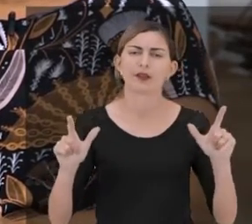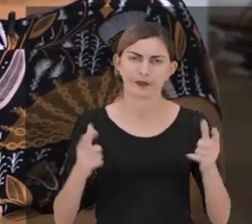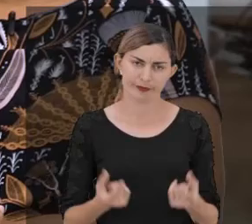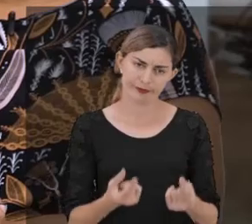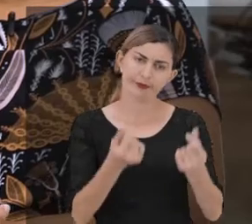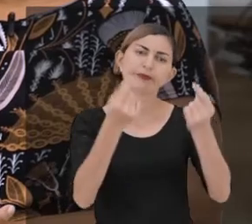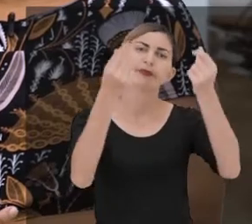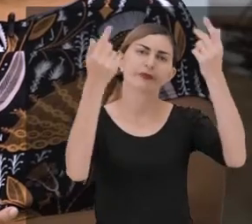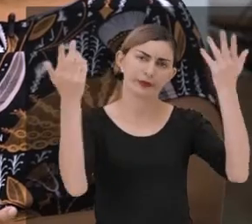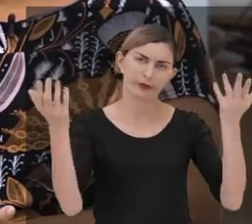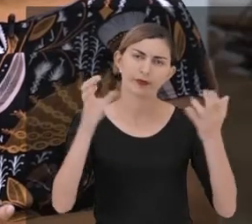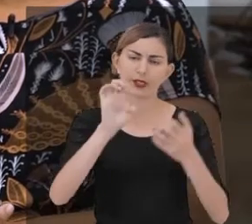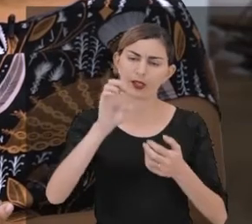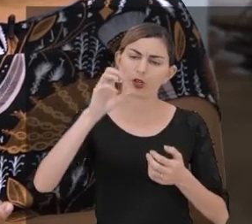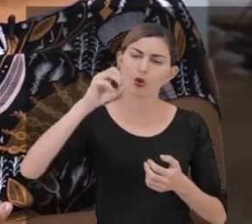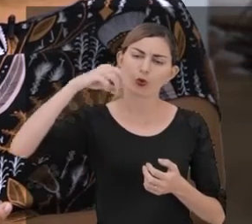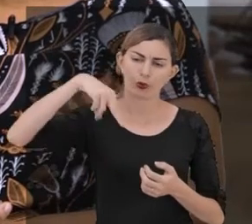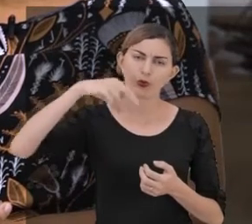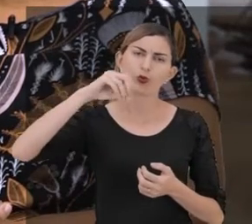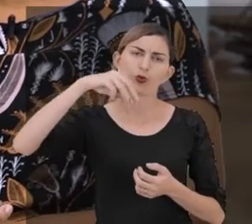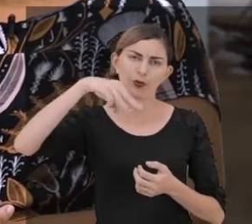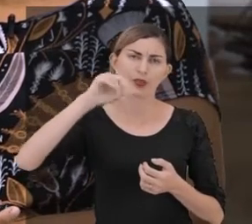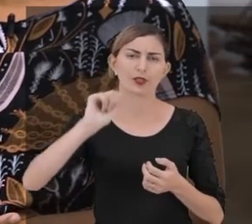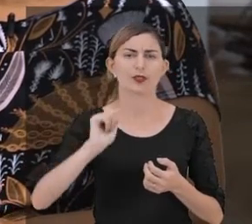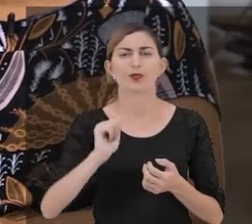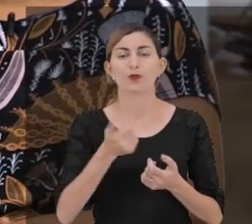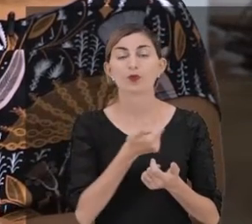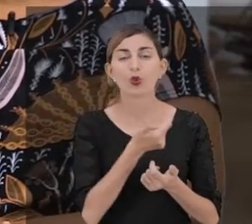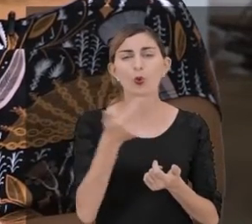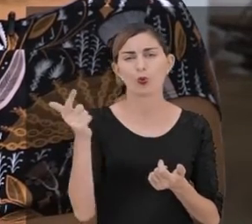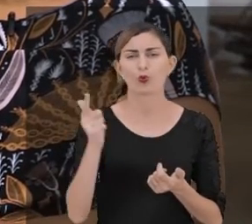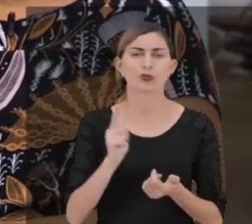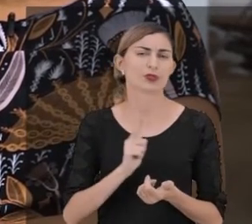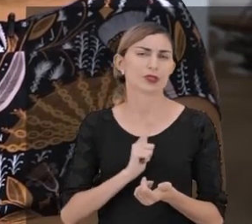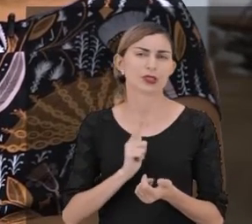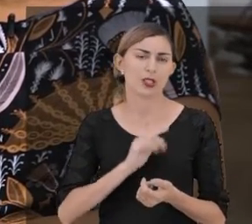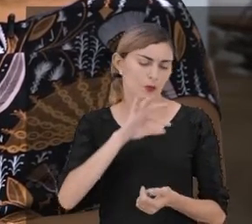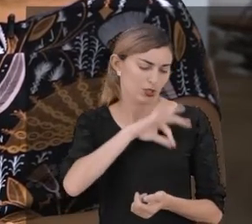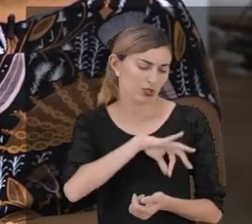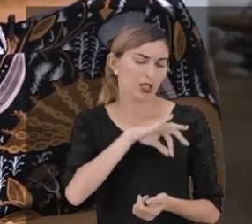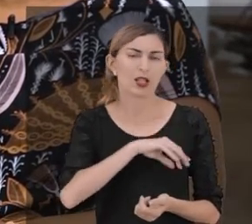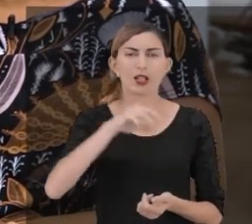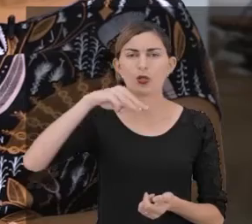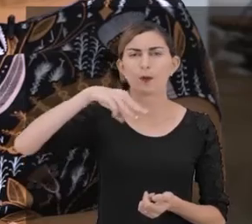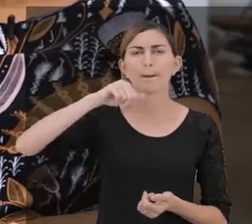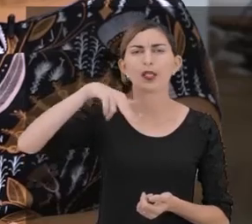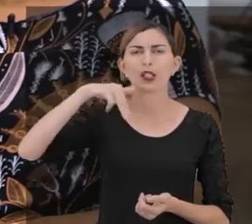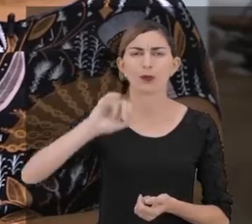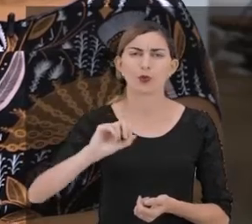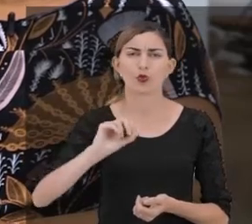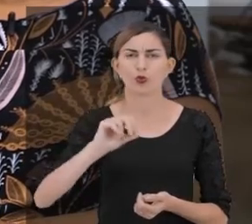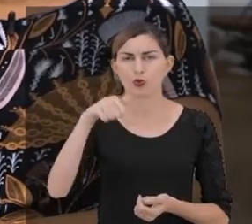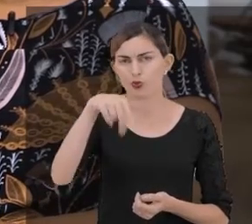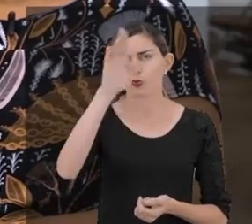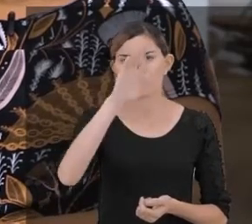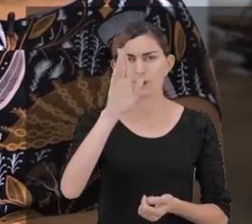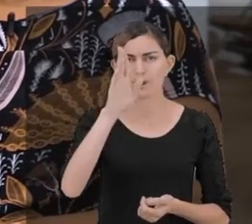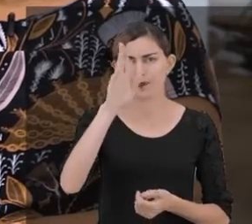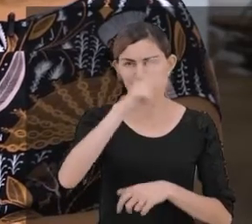na economia. Um outro caso é que nós temos o salário mínimo vigente no